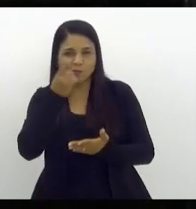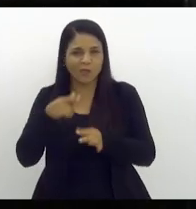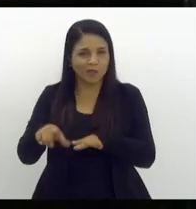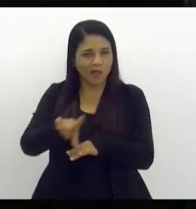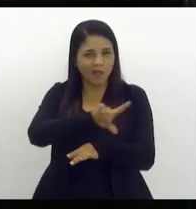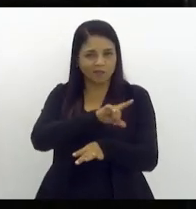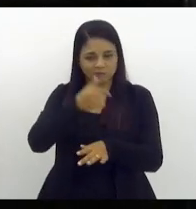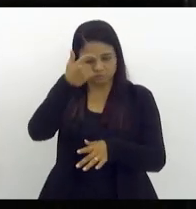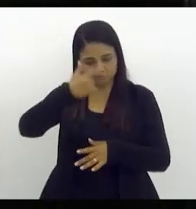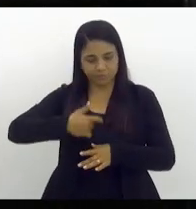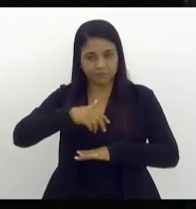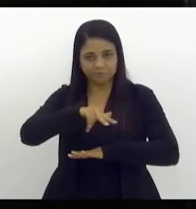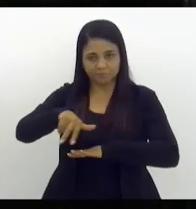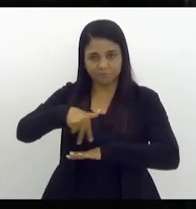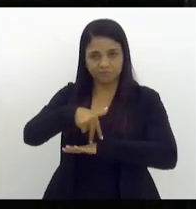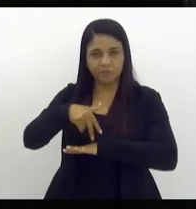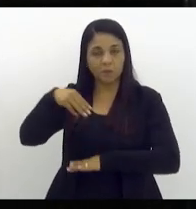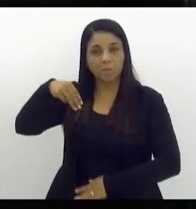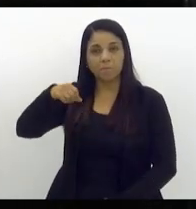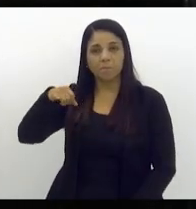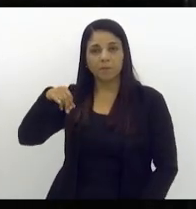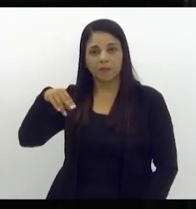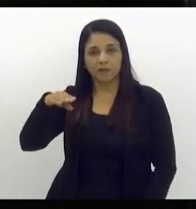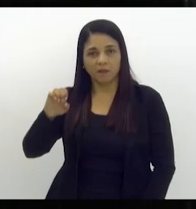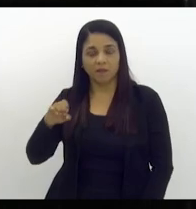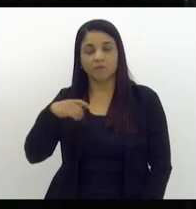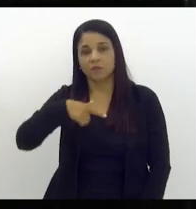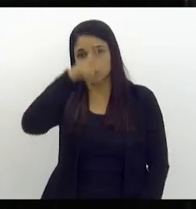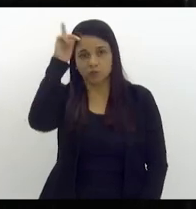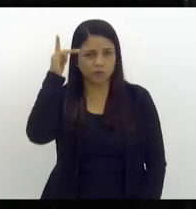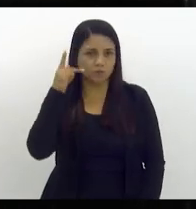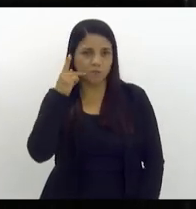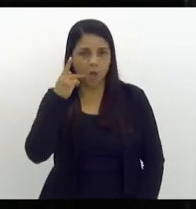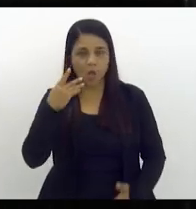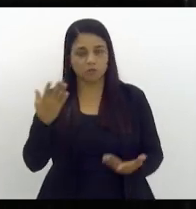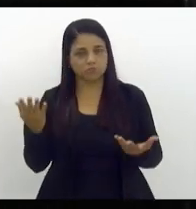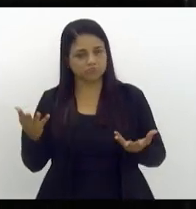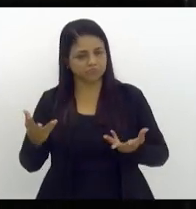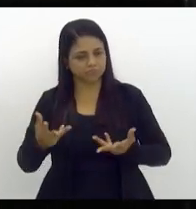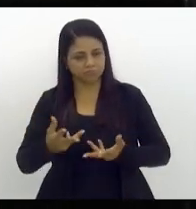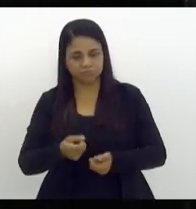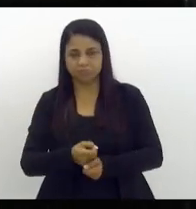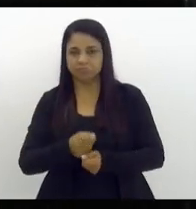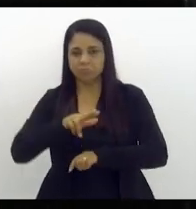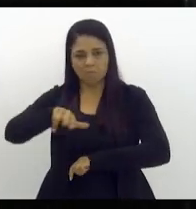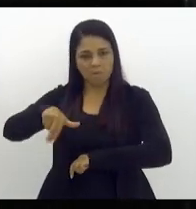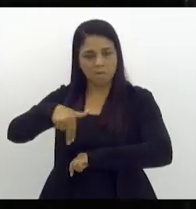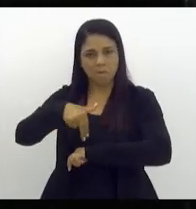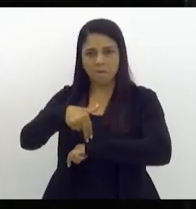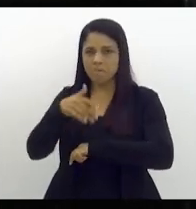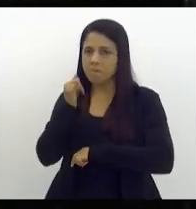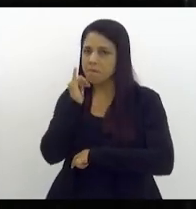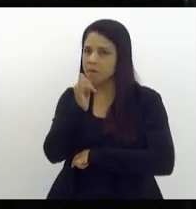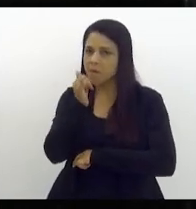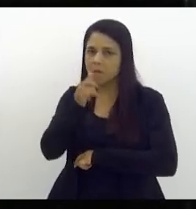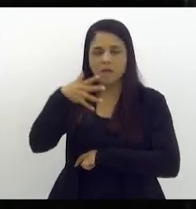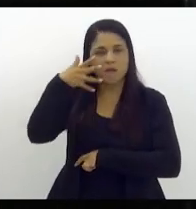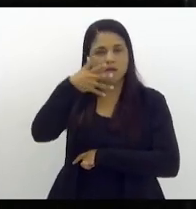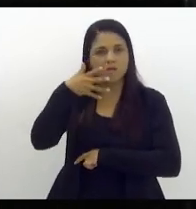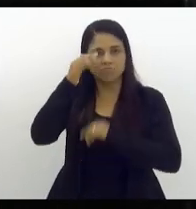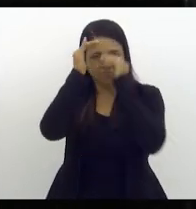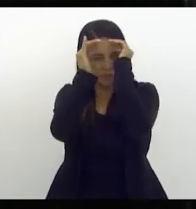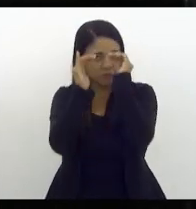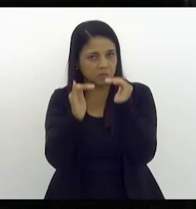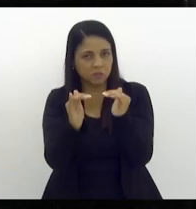Mink, como o Luiz Paulo, e foram lordes nas suas colocações, colocaram de forma